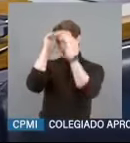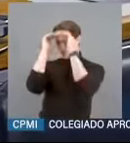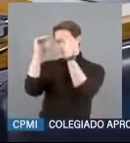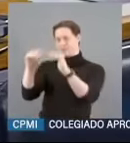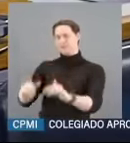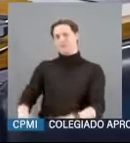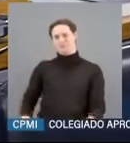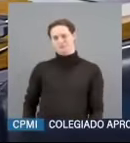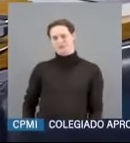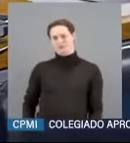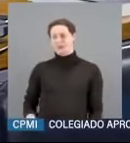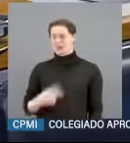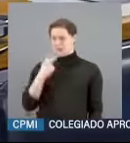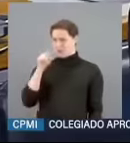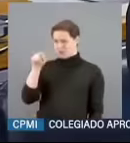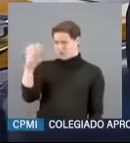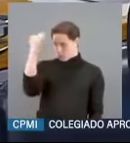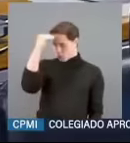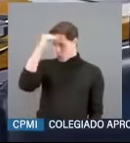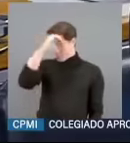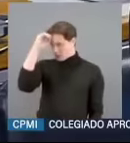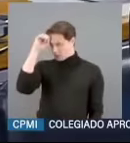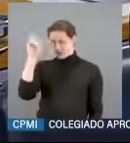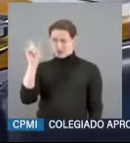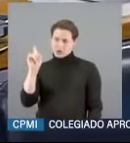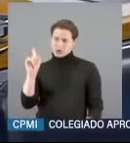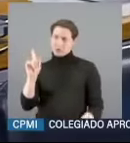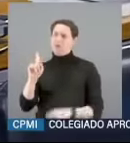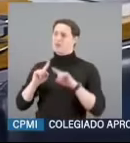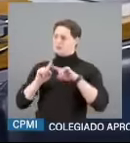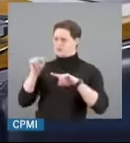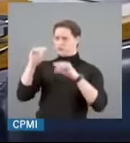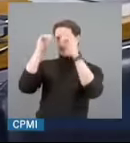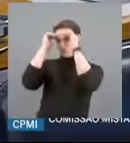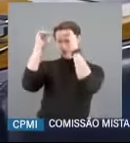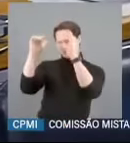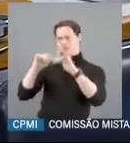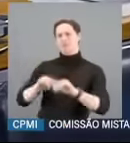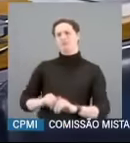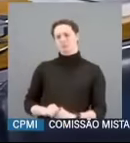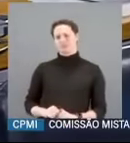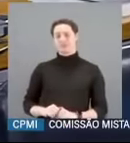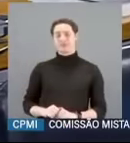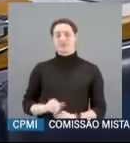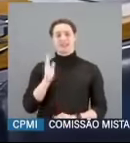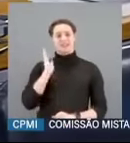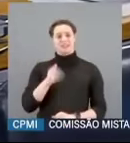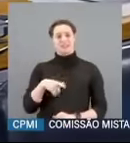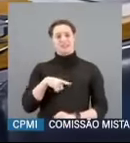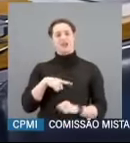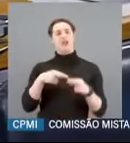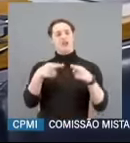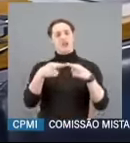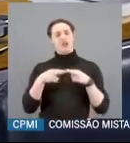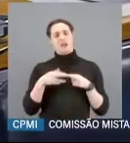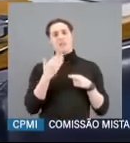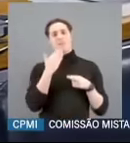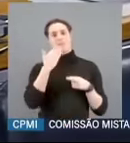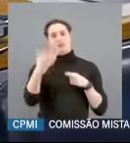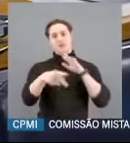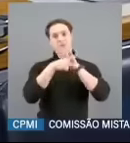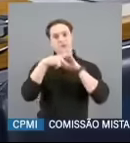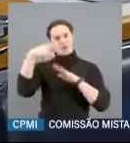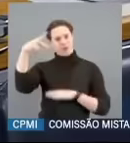Não quero dizer que o senhor não tem culpa, nem que o senhor não concordasse com ele, mas o senhor obedeceu ordens. E já tem aí requerimentos de vinda de